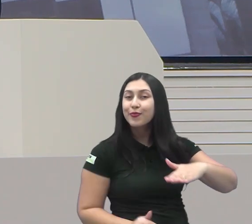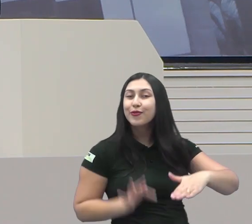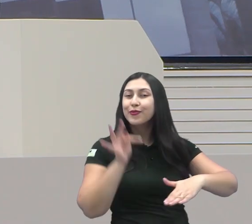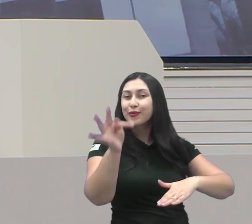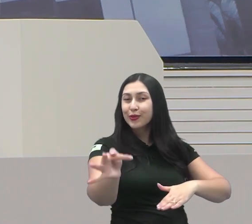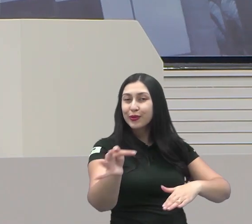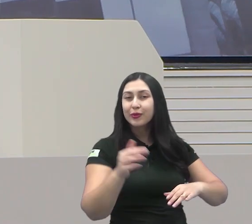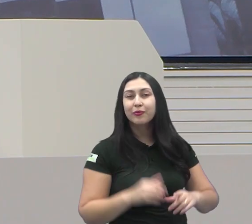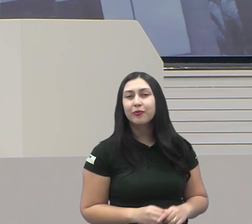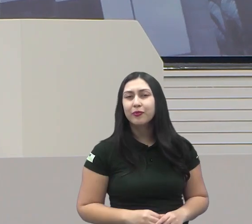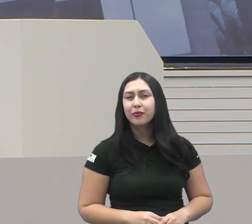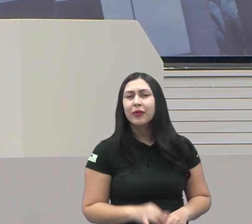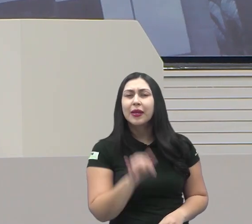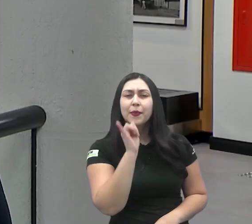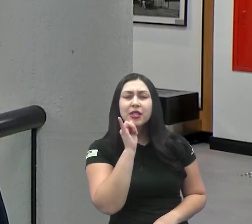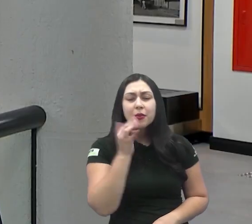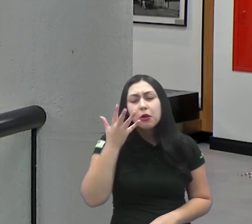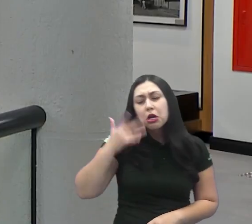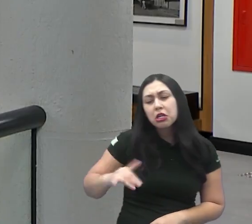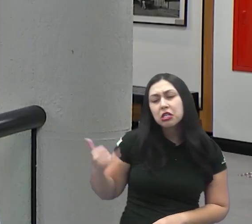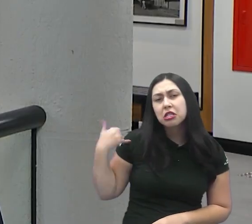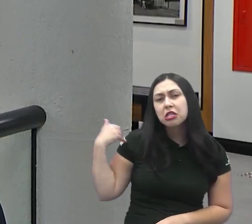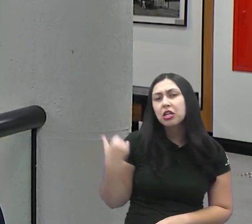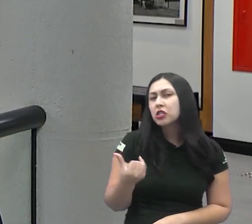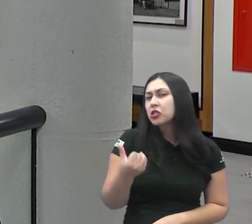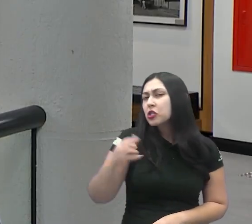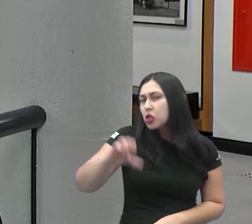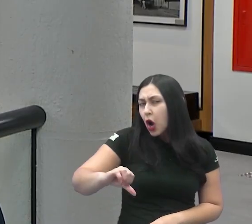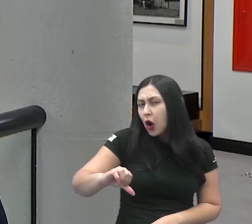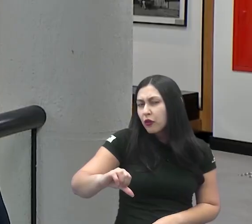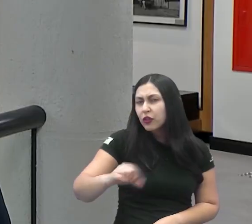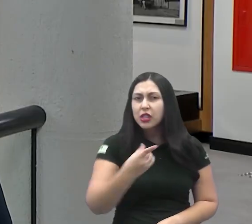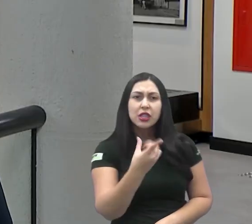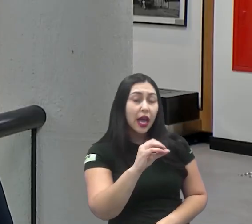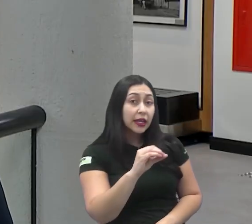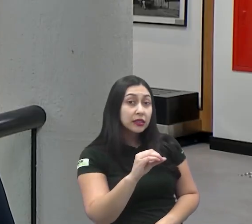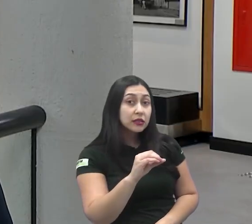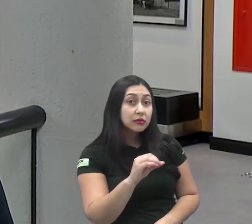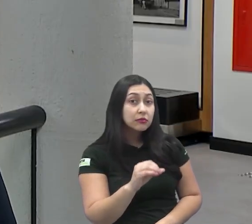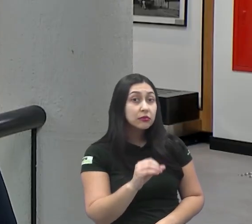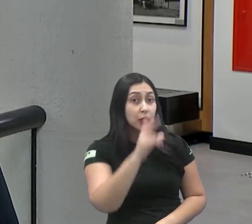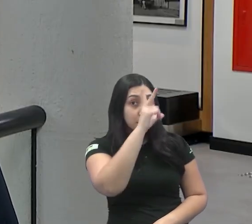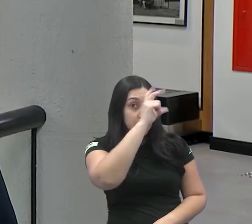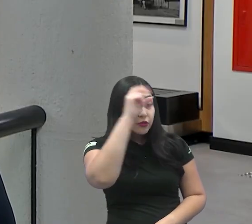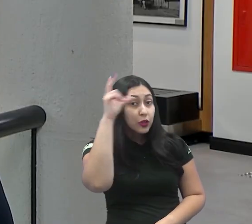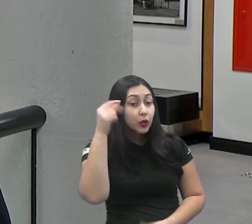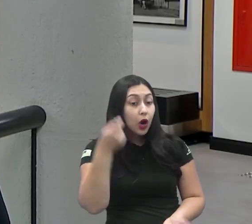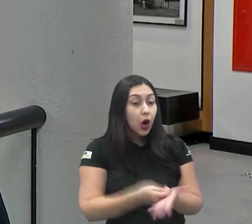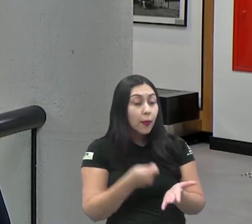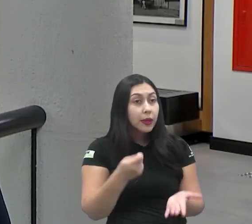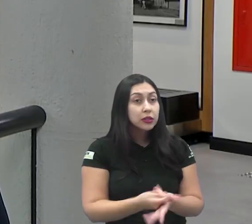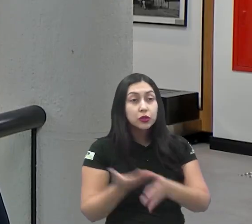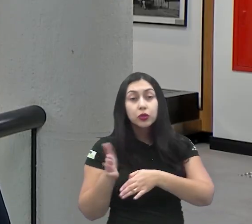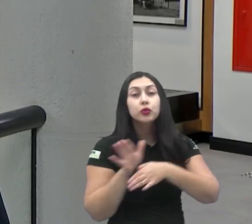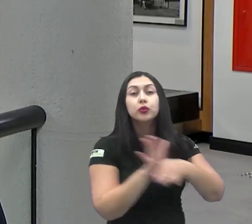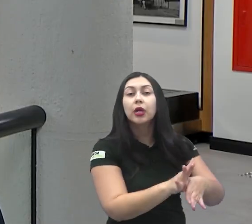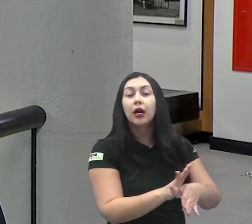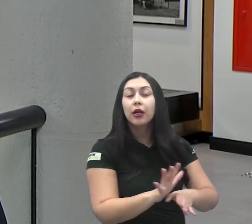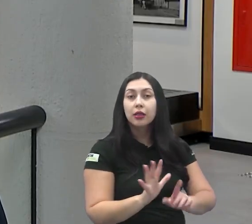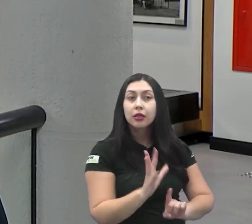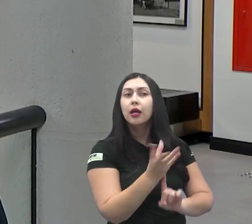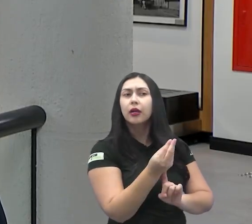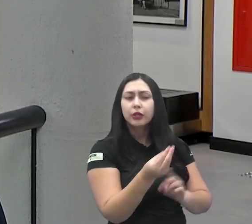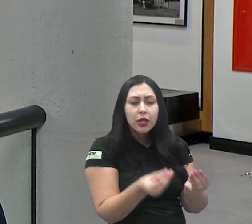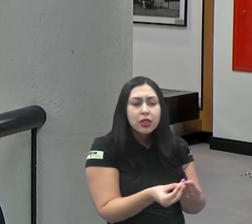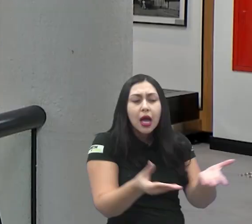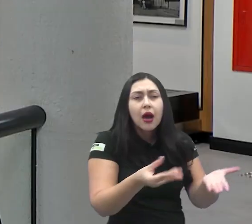no futuro da cidade. Pega uma criança de 9 anos, de 10 anos, que o poder público tem a obrigação de oferecer uma política pública de acolhimento no campo da